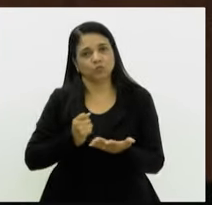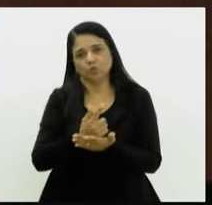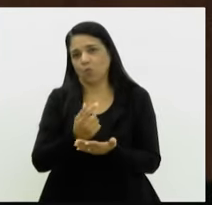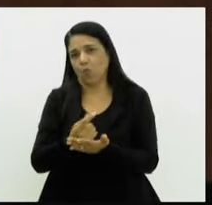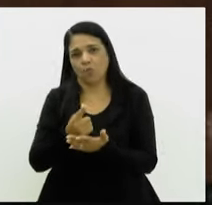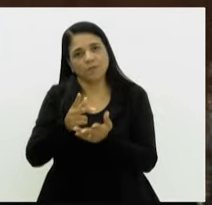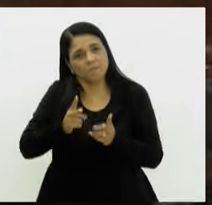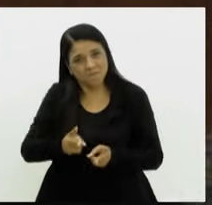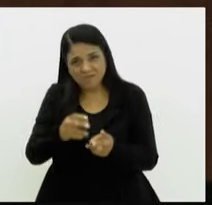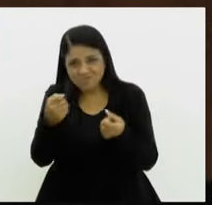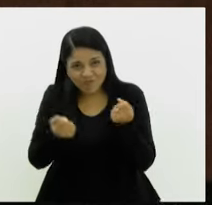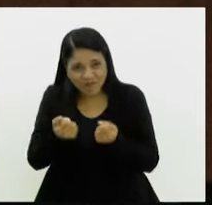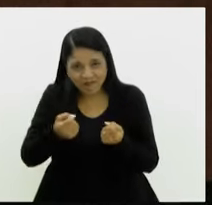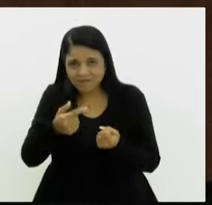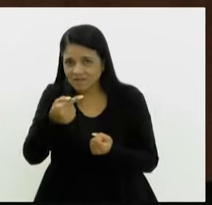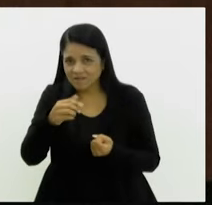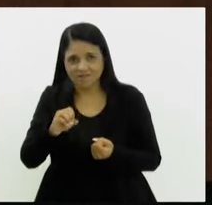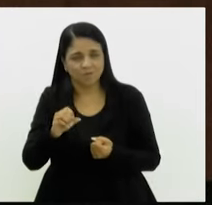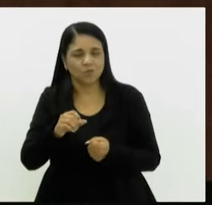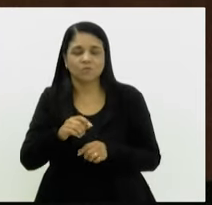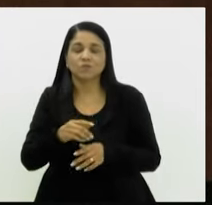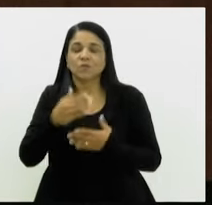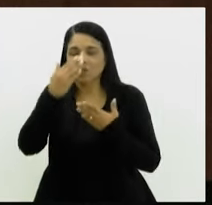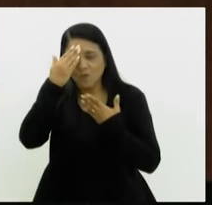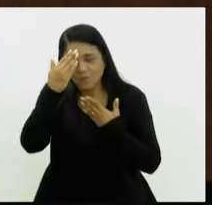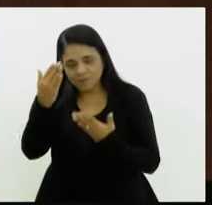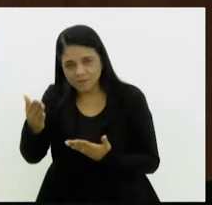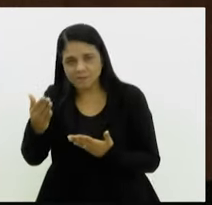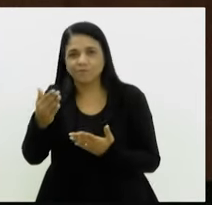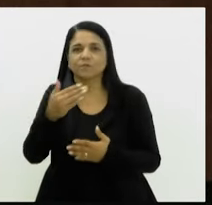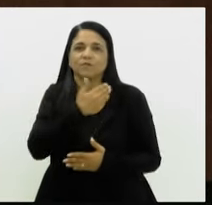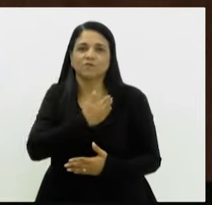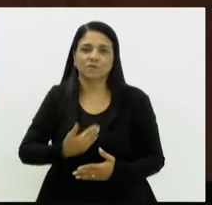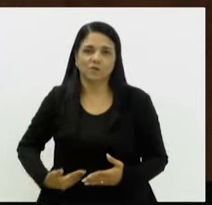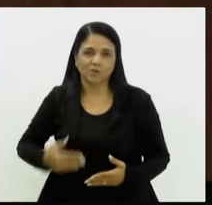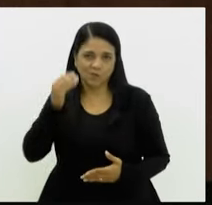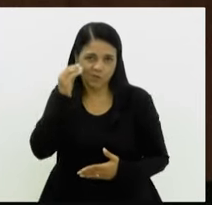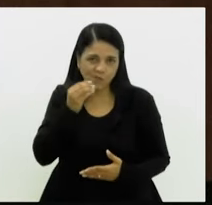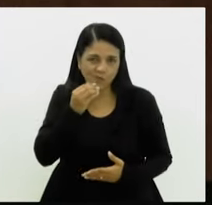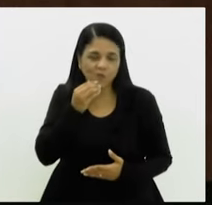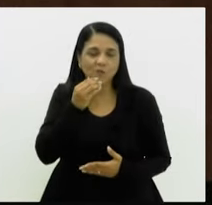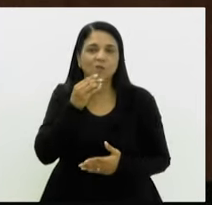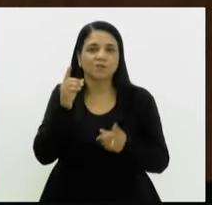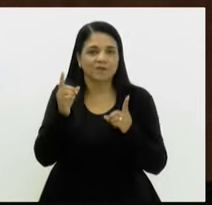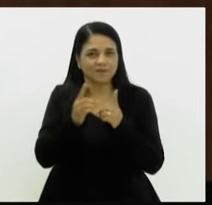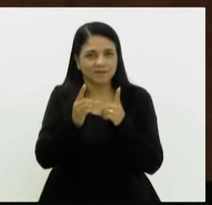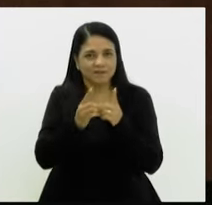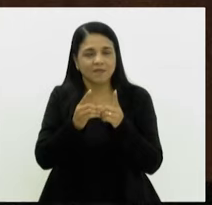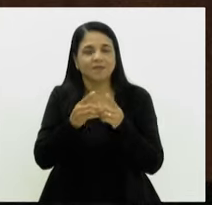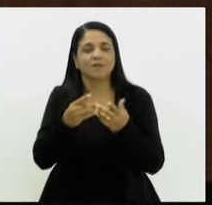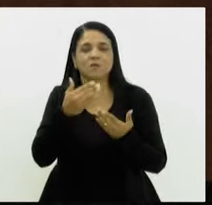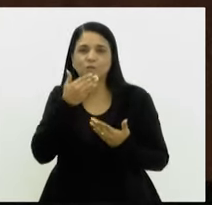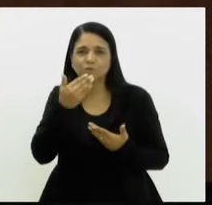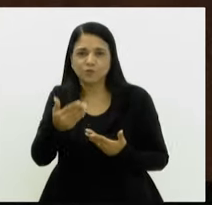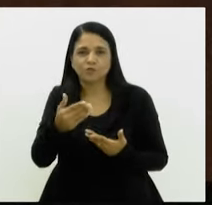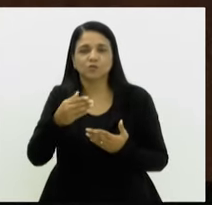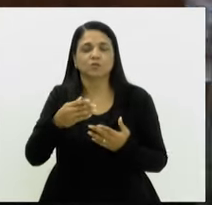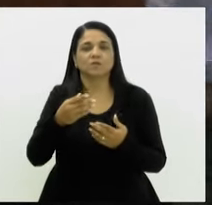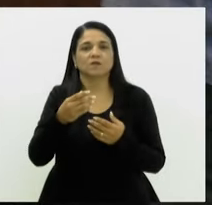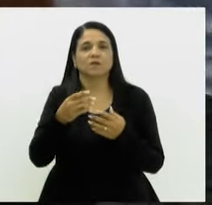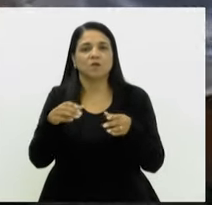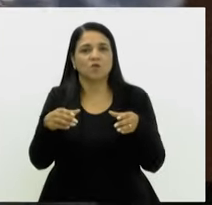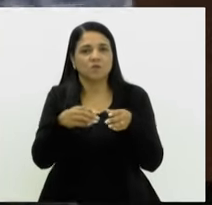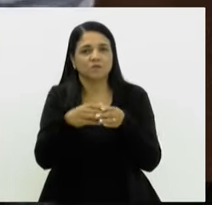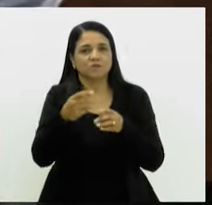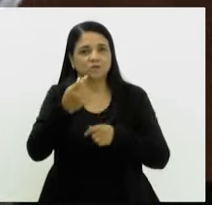carro. Então, obrigado aí ao governador por atender mais uma demanda da Comissão de Economia, Indústria e Comércio, deixando